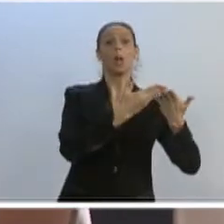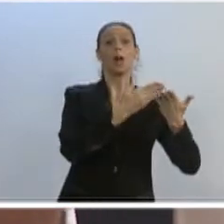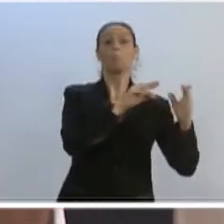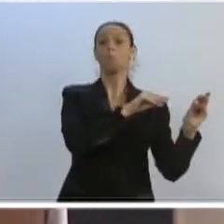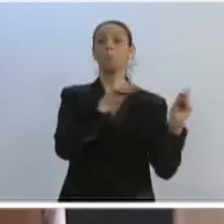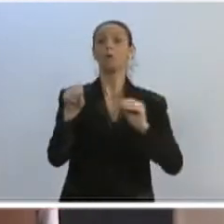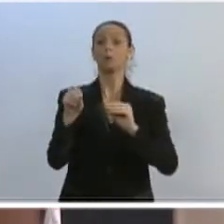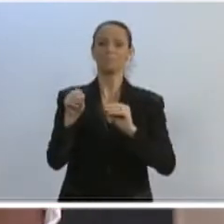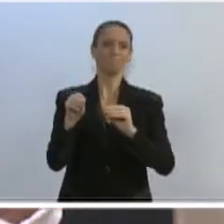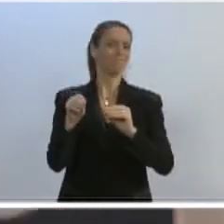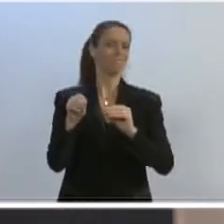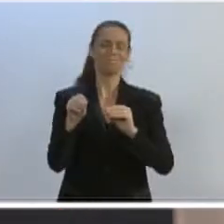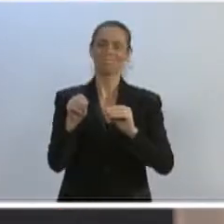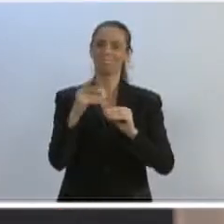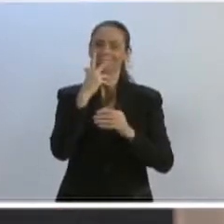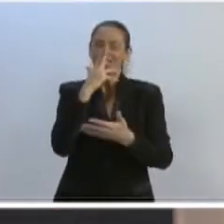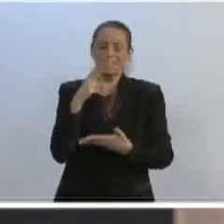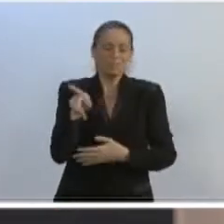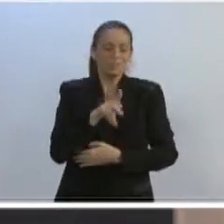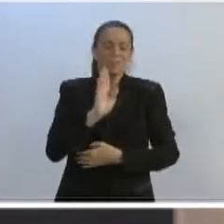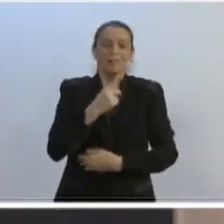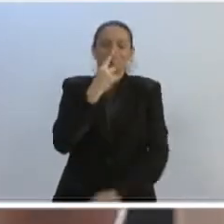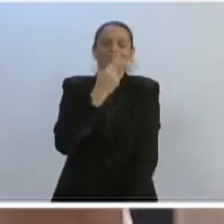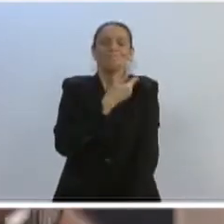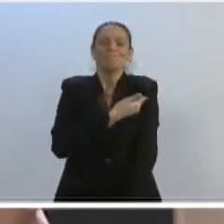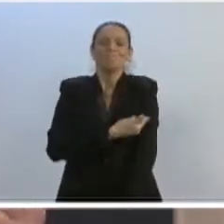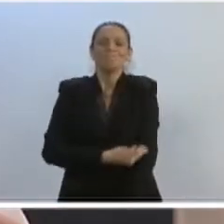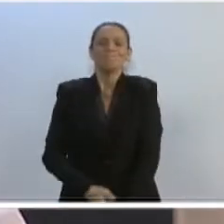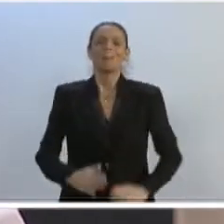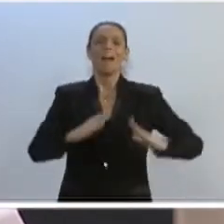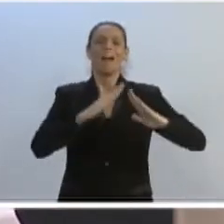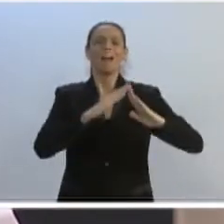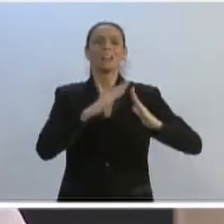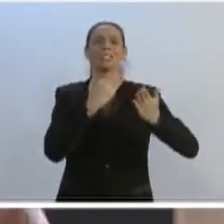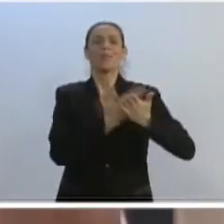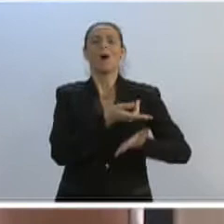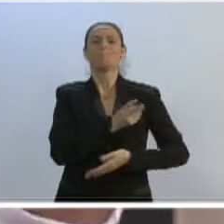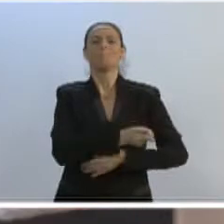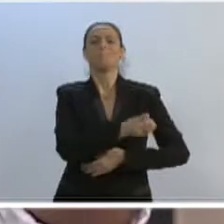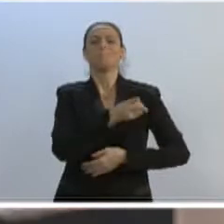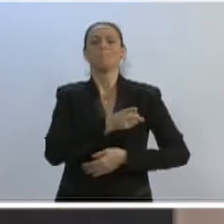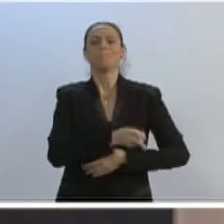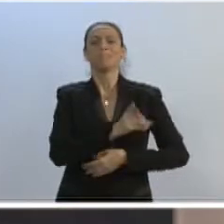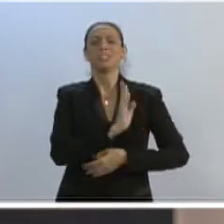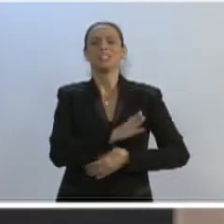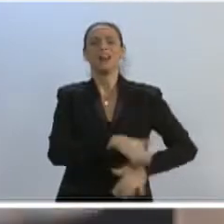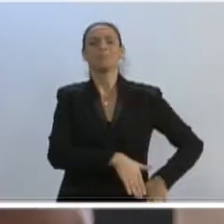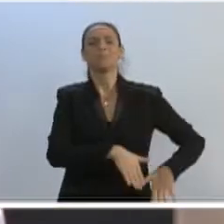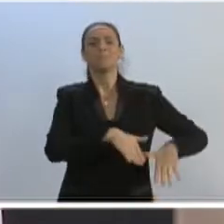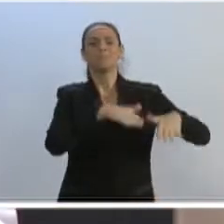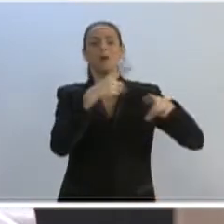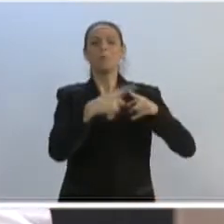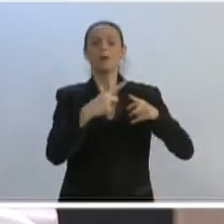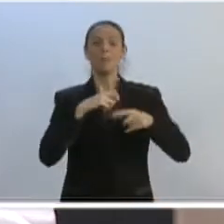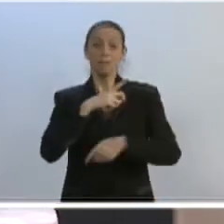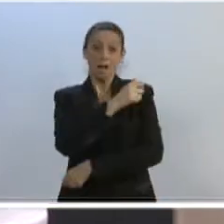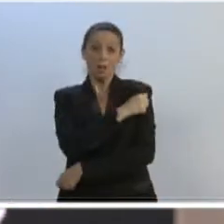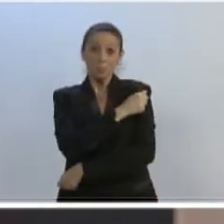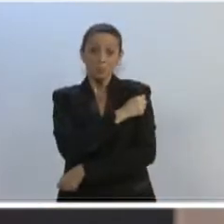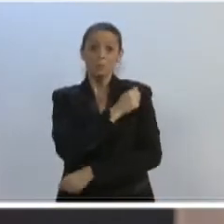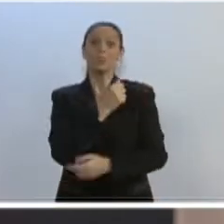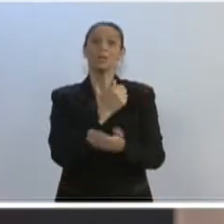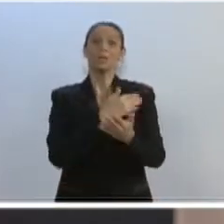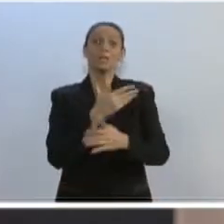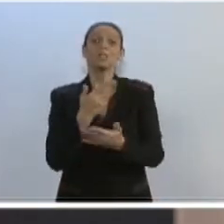que a professora do 9º ano conhece o aluno que começou desde o começo existe uma existe